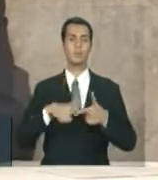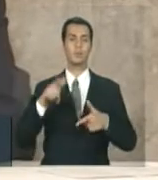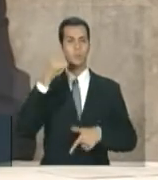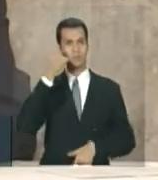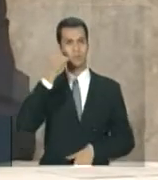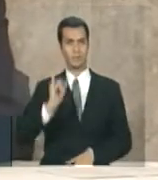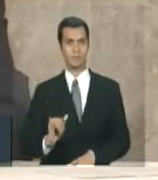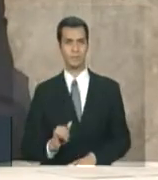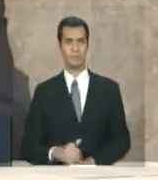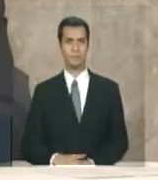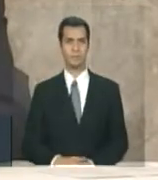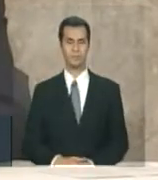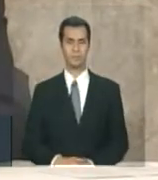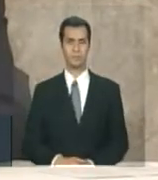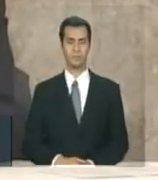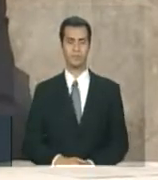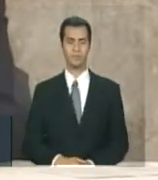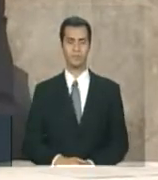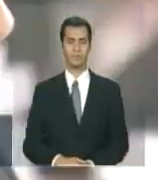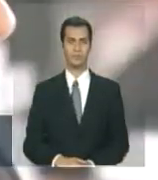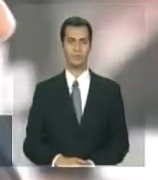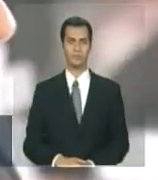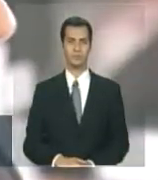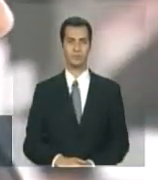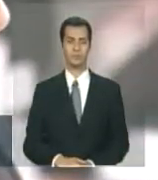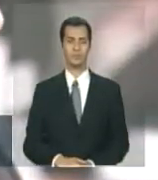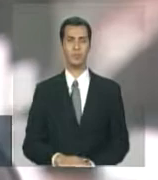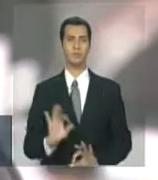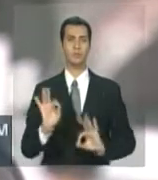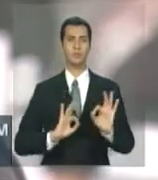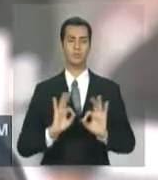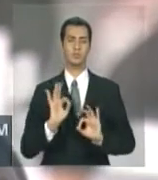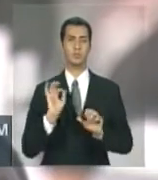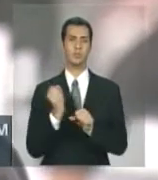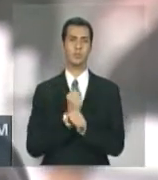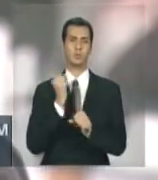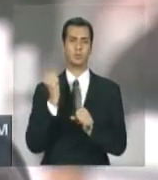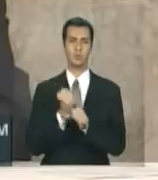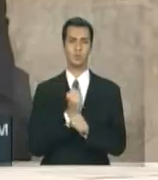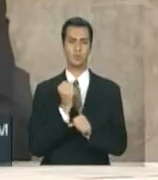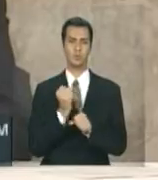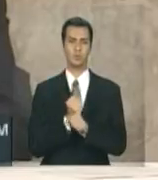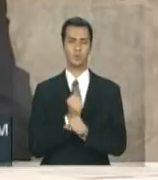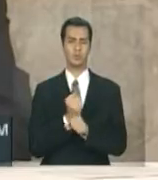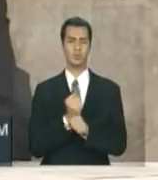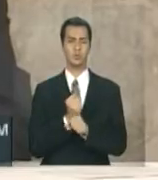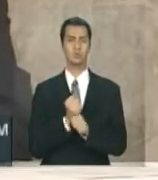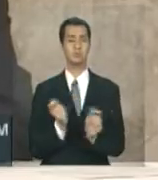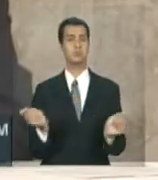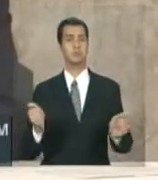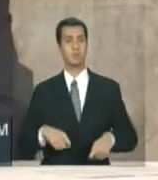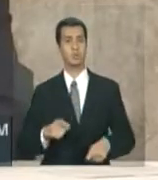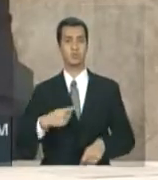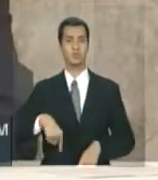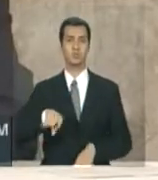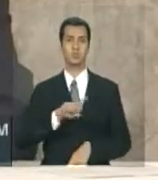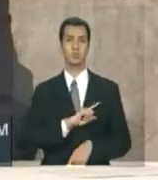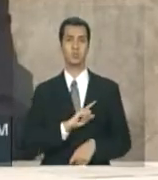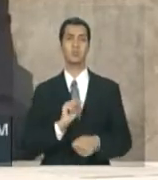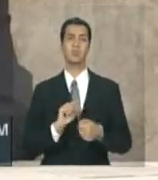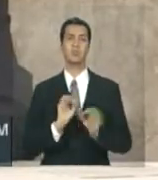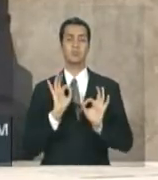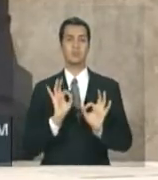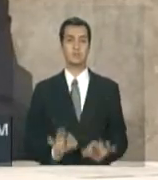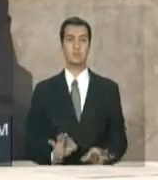projetos precisam, então, serem construídos de forma que a gente possa cumprir todas as